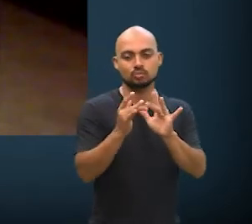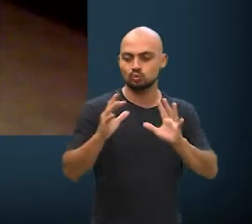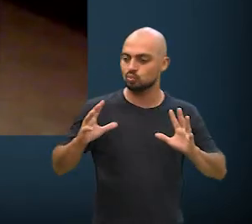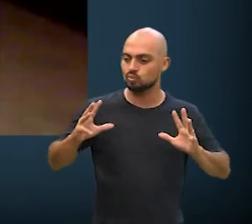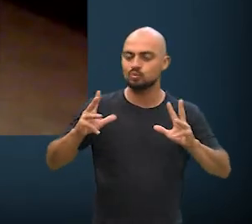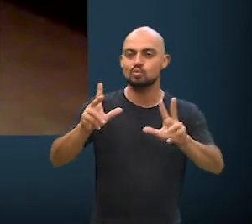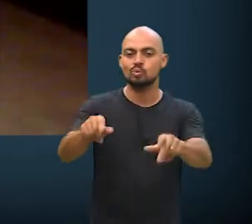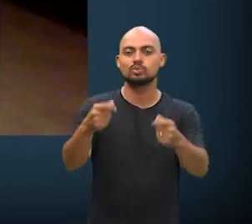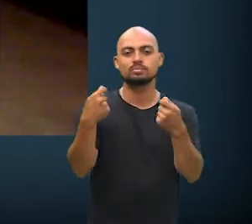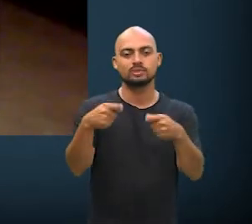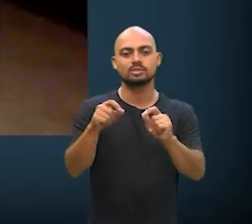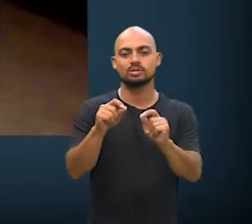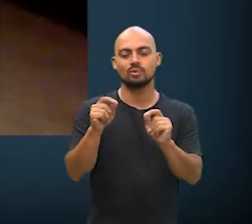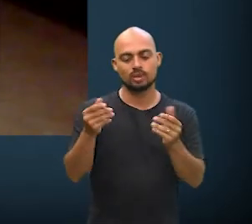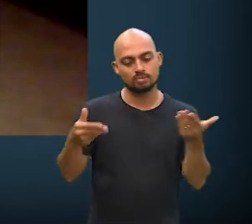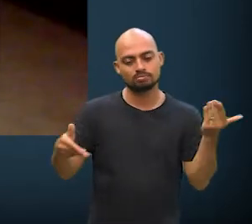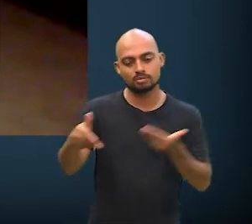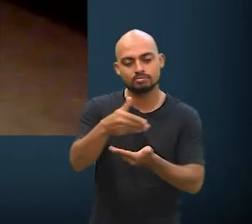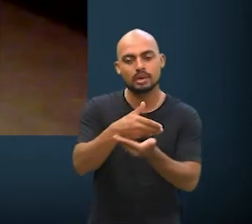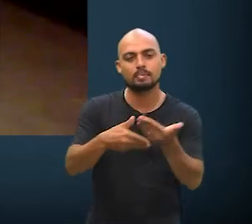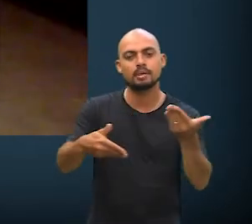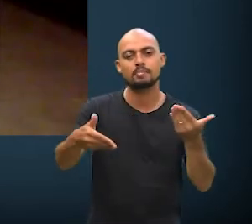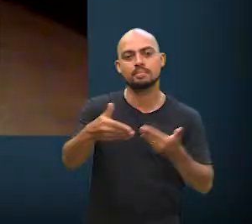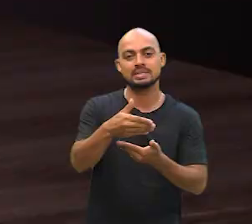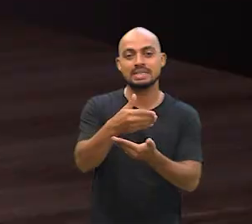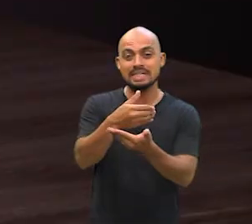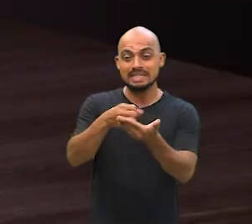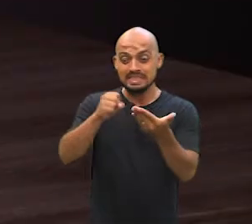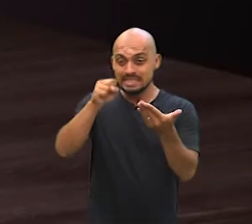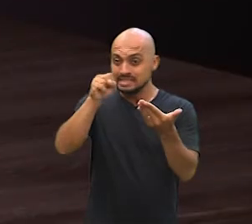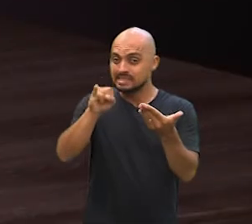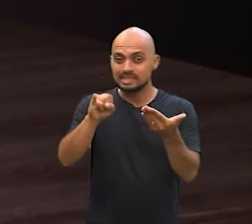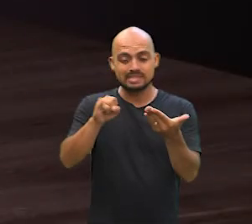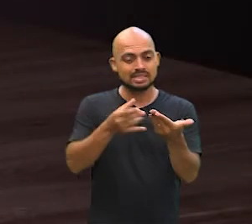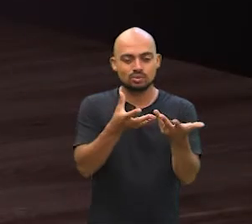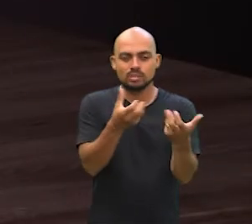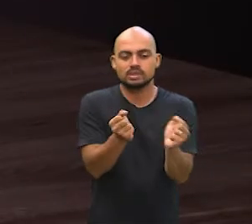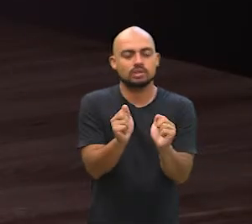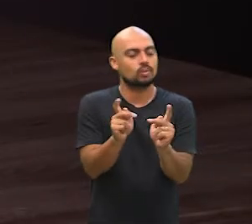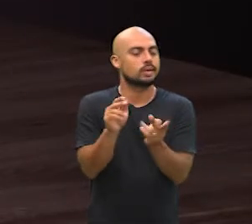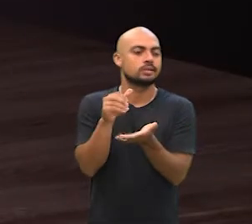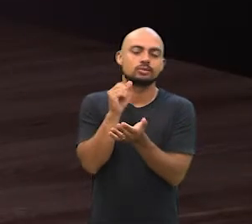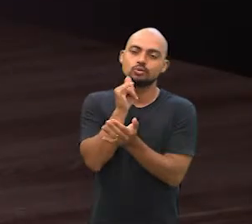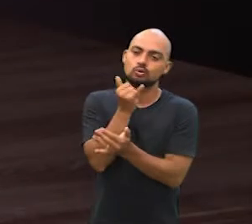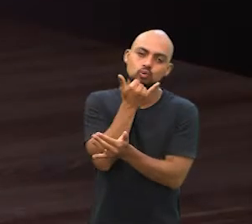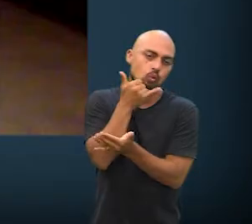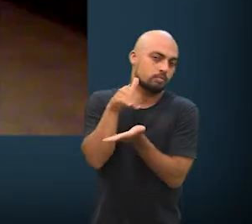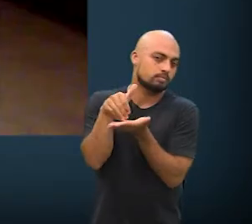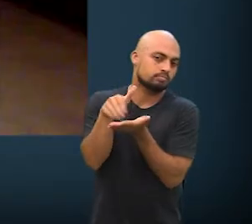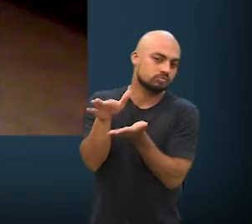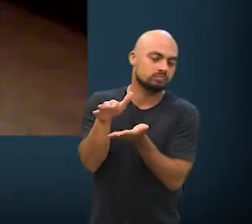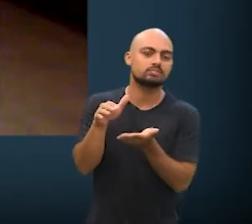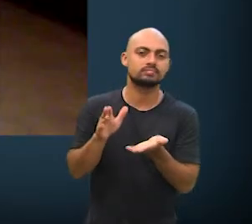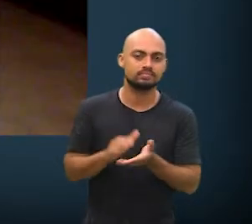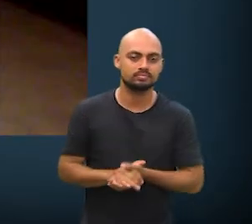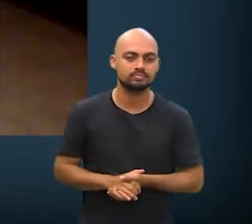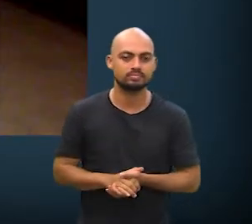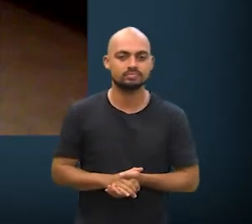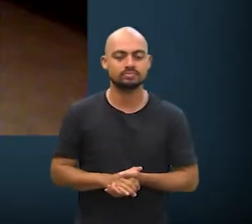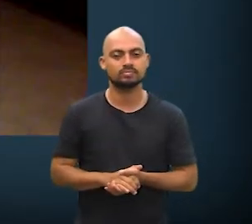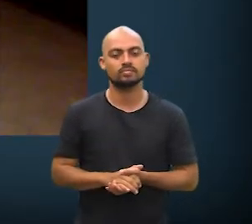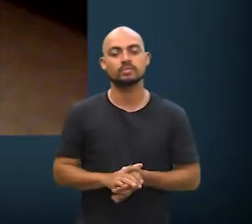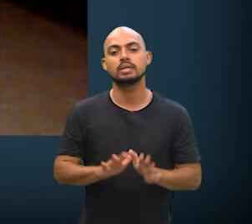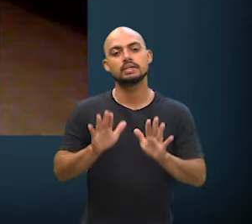aqui tem que prezar um pelo outro. Se não se enquadrar com isso, poxa, já não faz parte da nossa missão, né? Foi isso, cara. Foi um trabalho transparente,